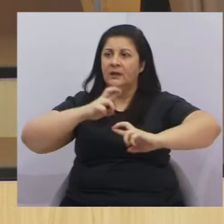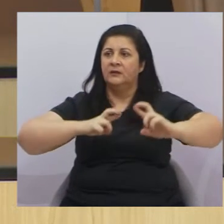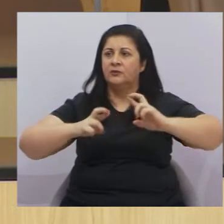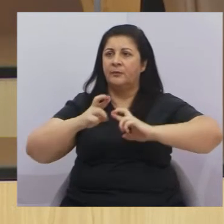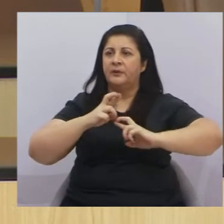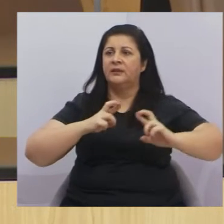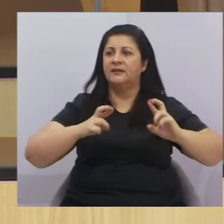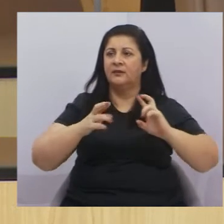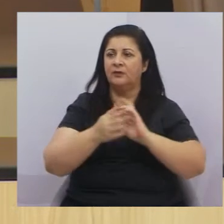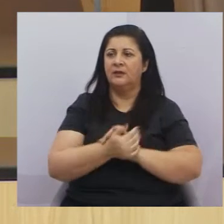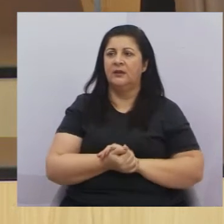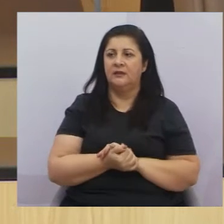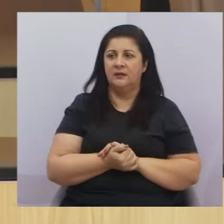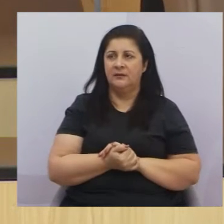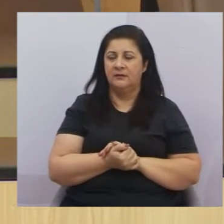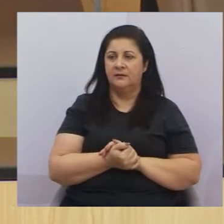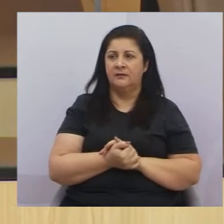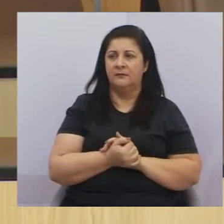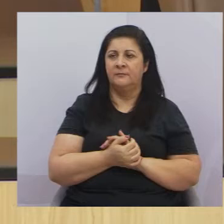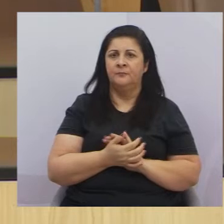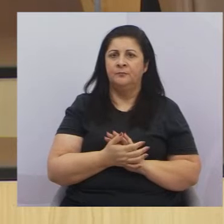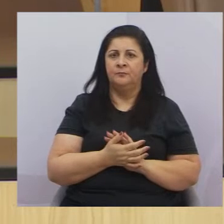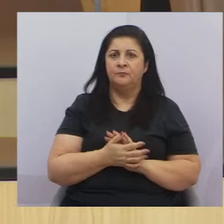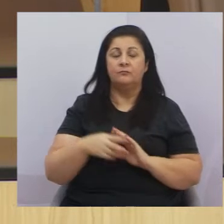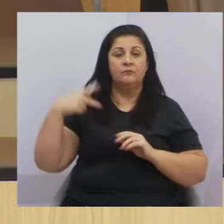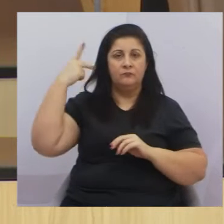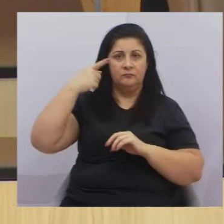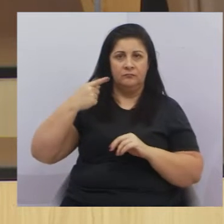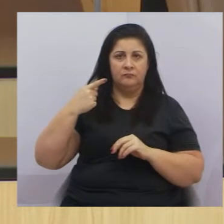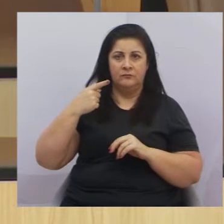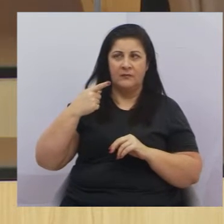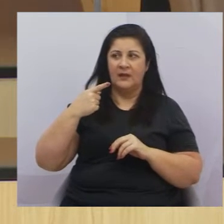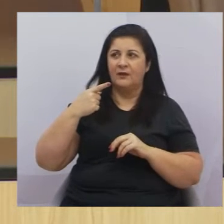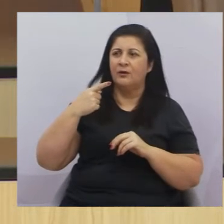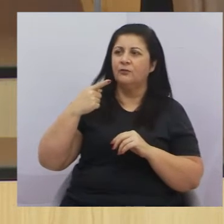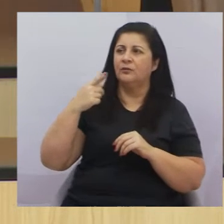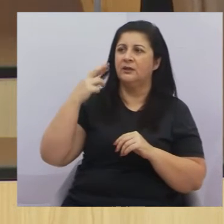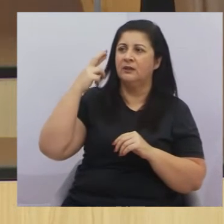bairro São João. Autoria vereador Dr. Rodrigo Salomão.